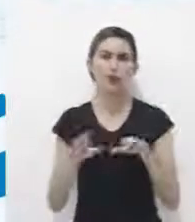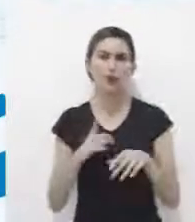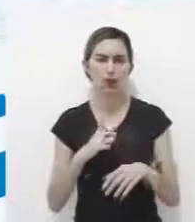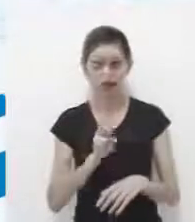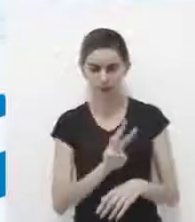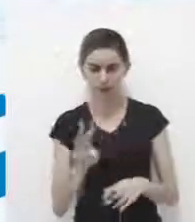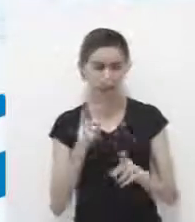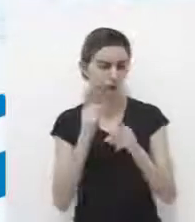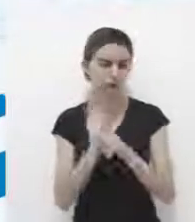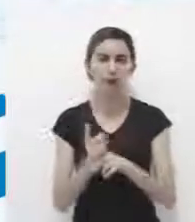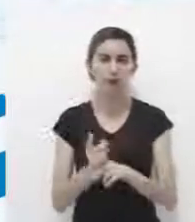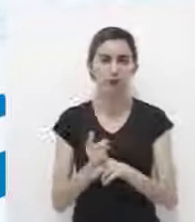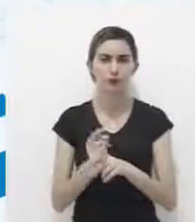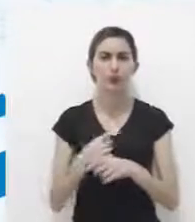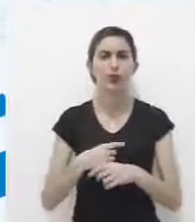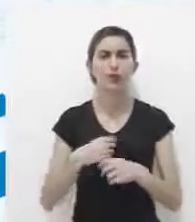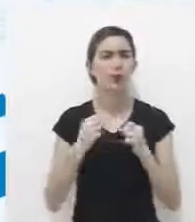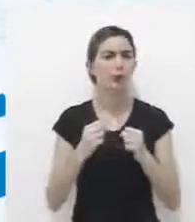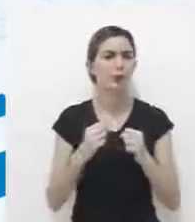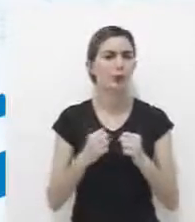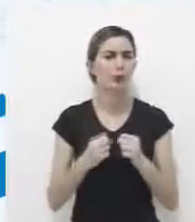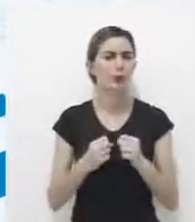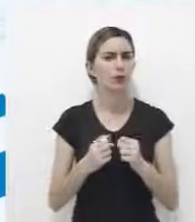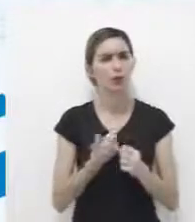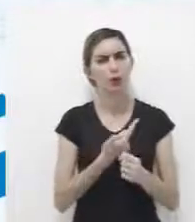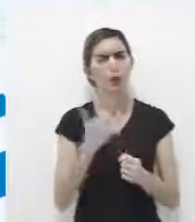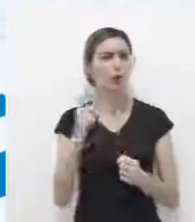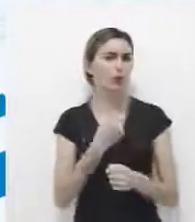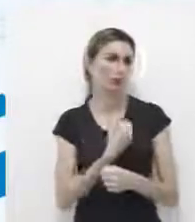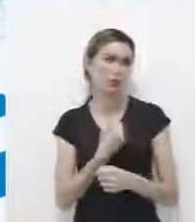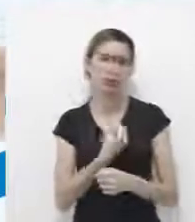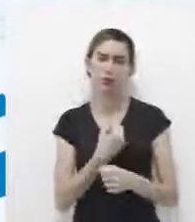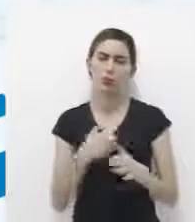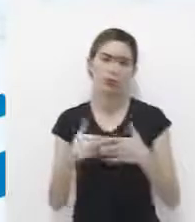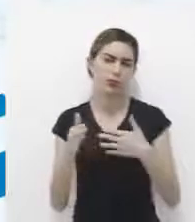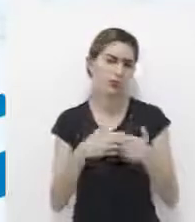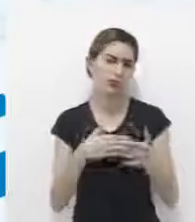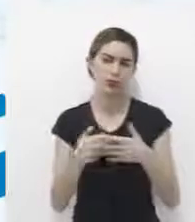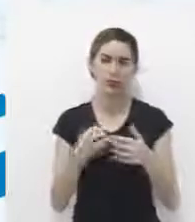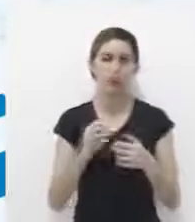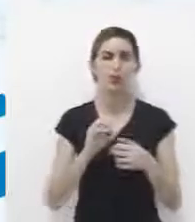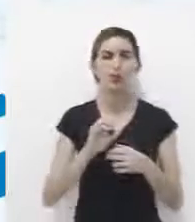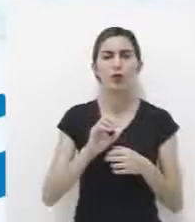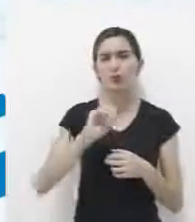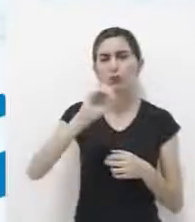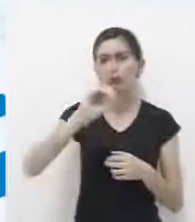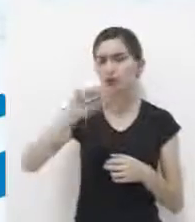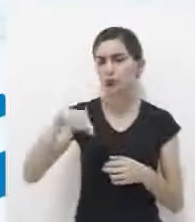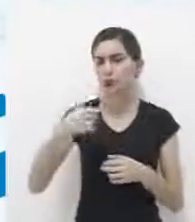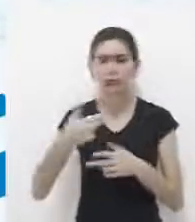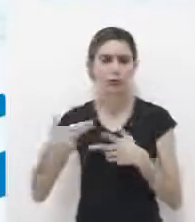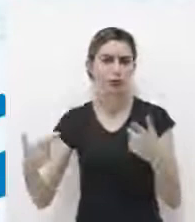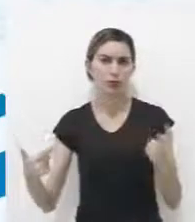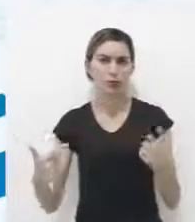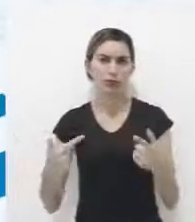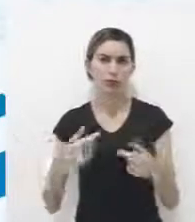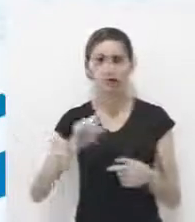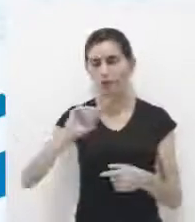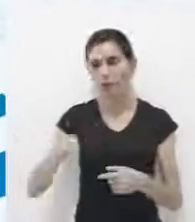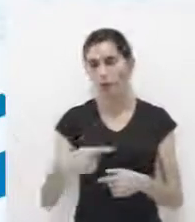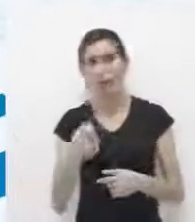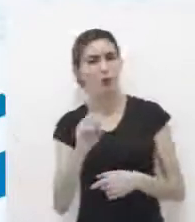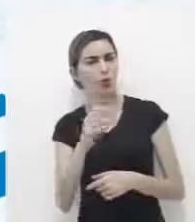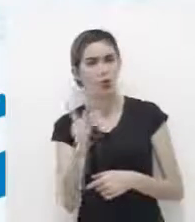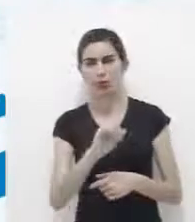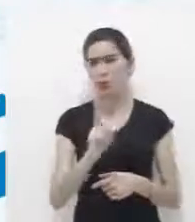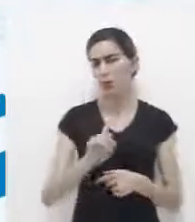vocês, está aí a fonte, tá bom? Mas eu diria que poderia ser um outro número, independente dele ser decimal ou não. Eu diria que mesmo ele